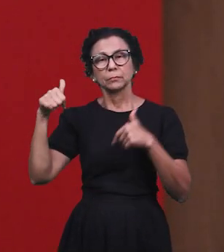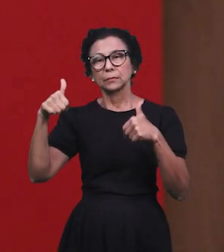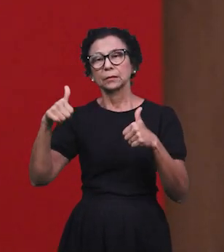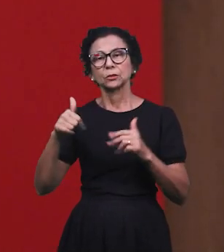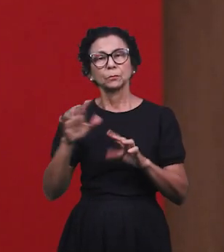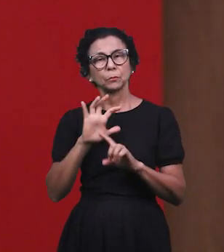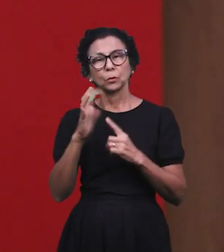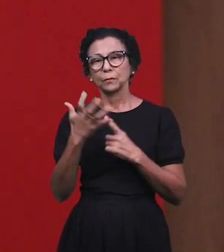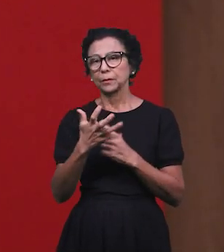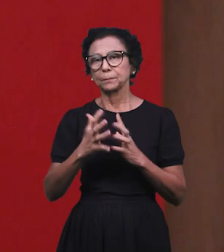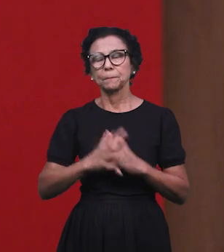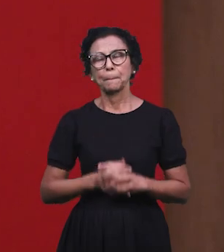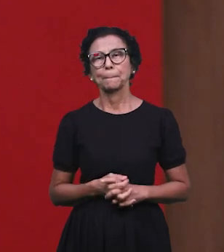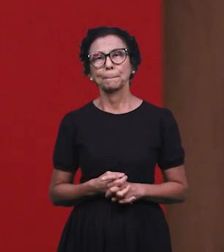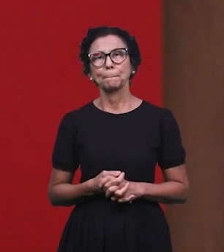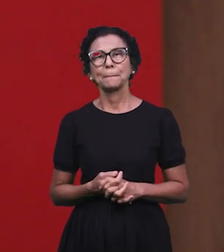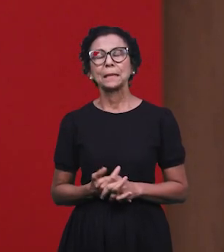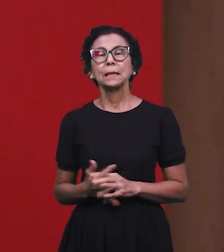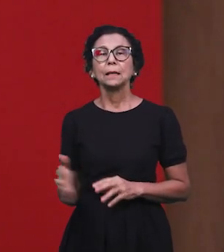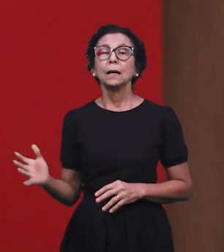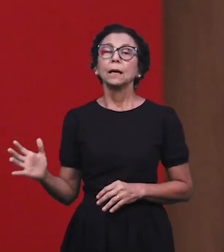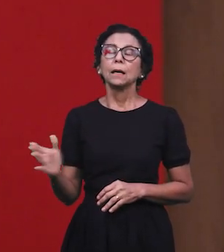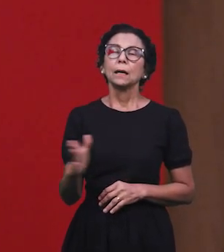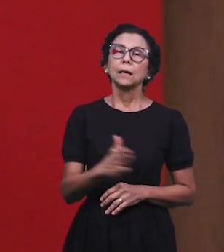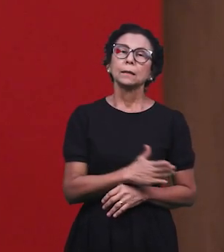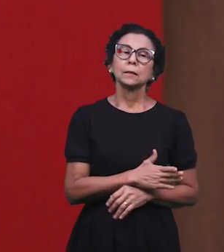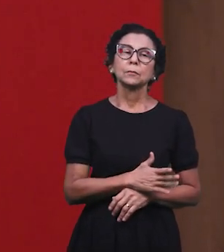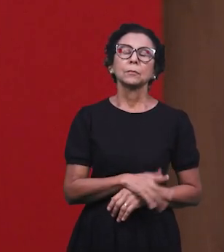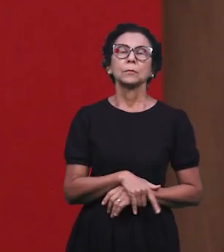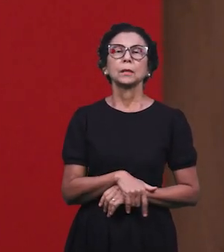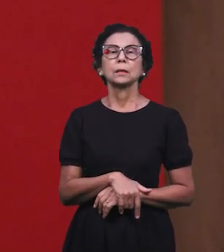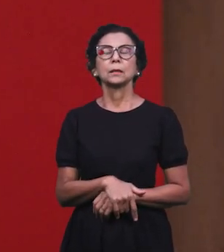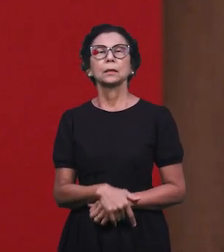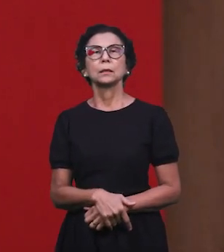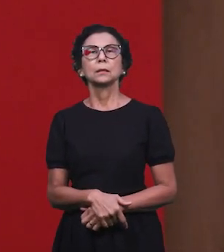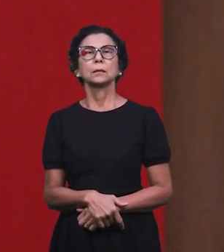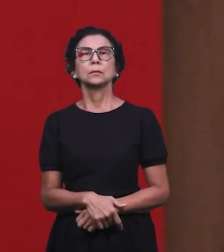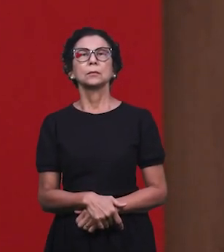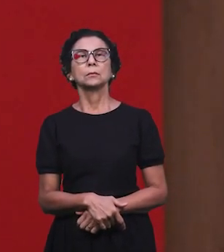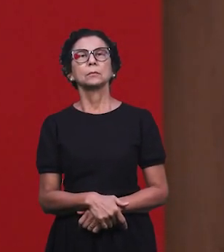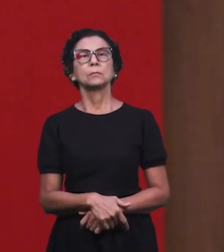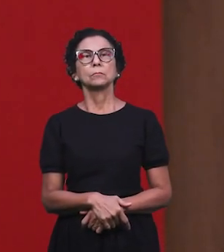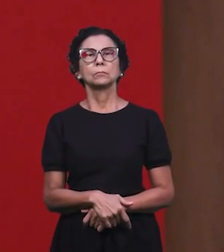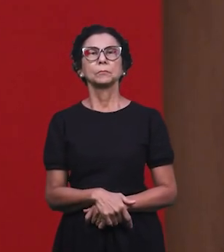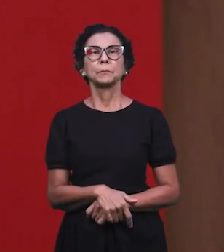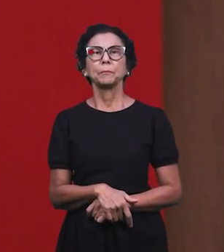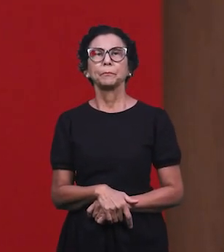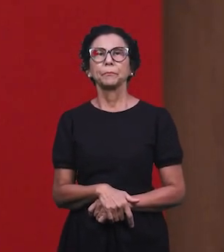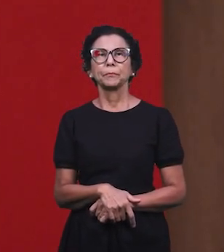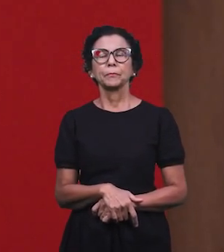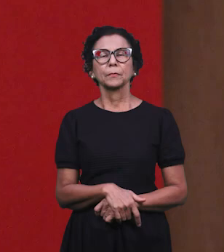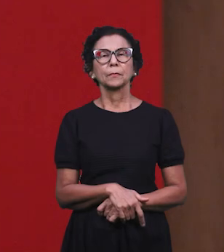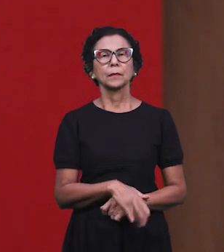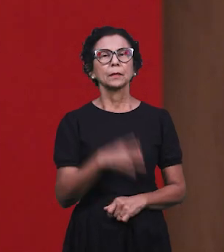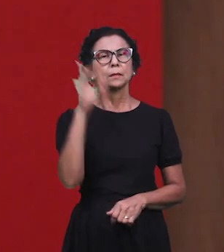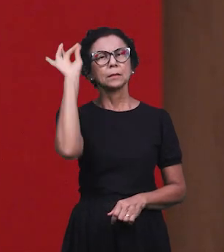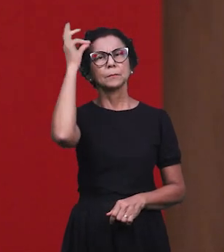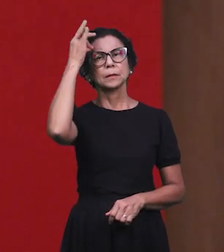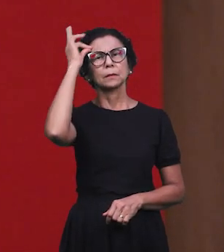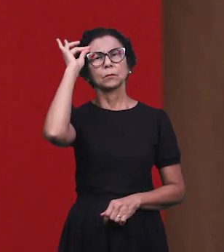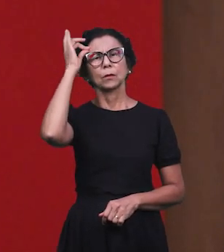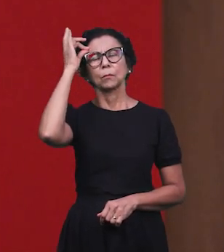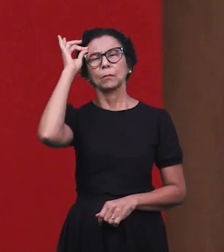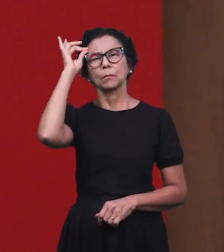Então, tem alguma ênfase no aspecto espiritual, ou Coronel Fausto, que pode ser aplicado ainda dentro